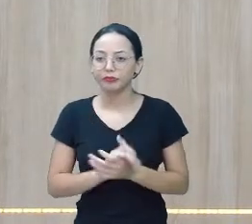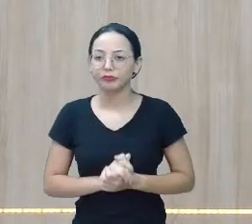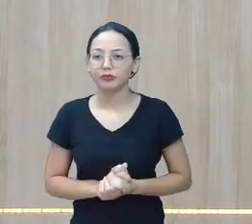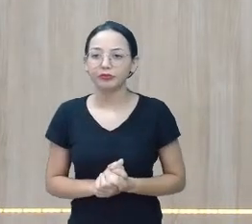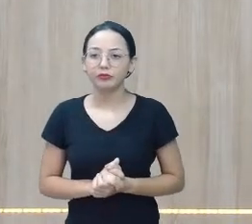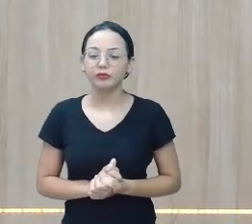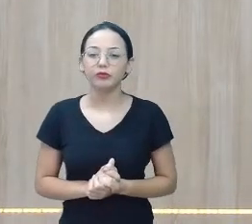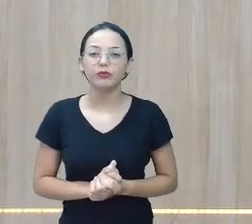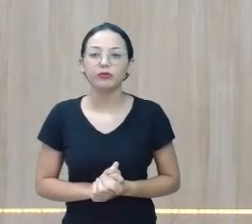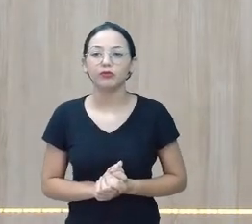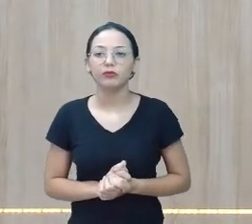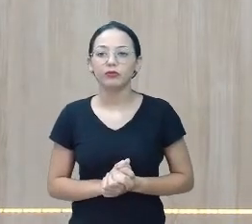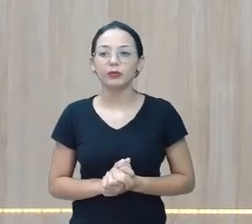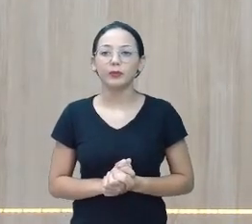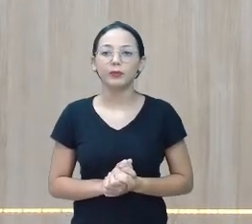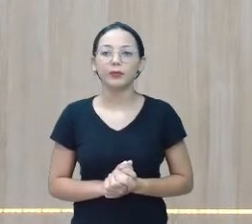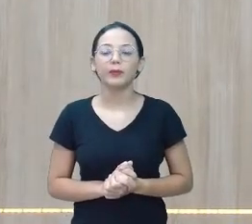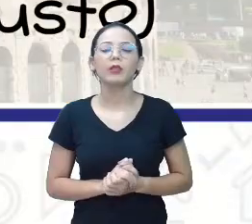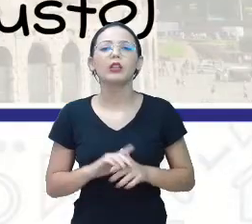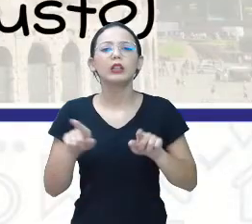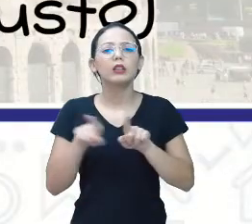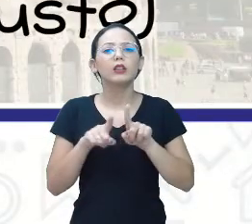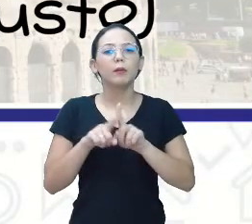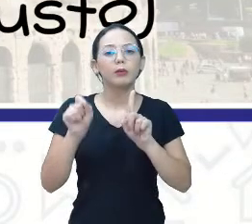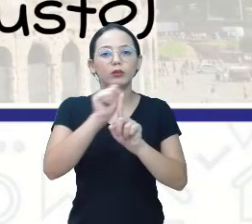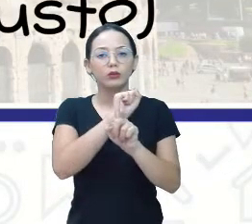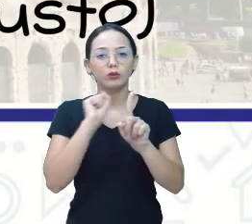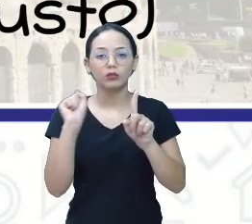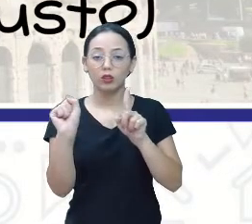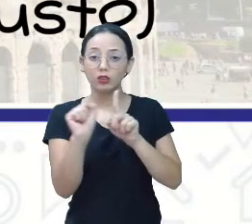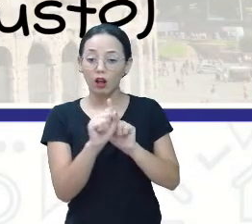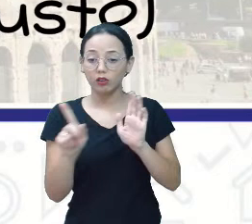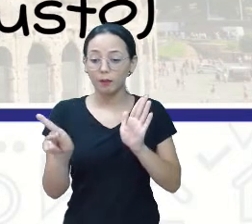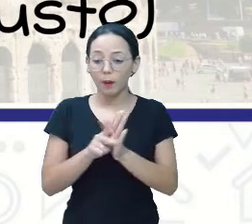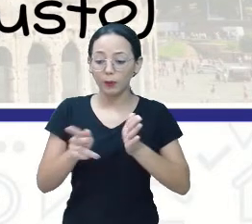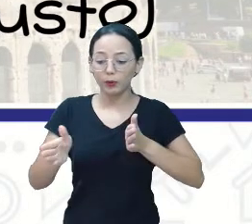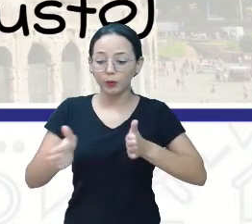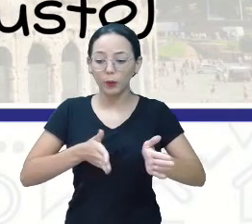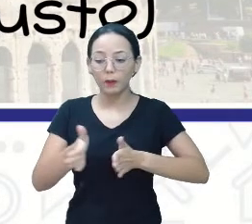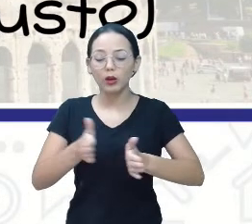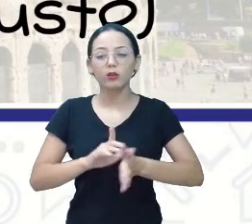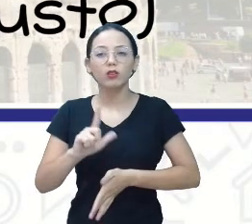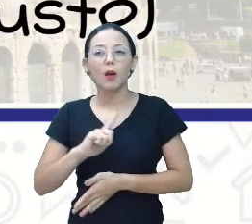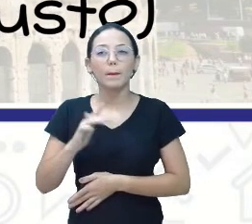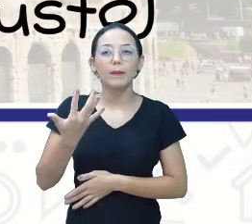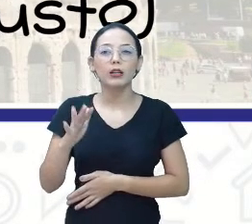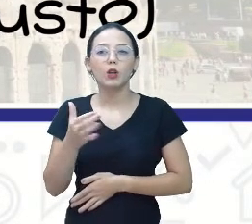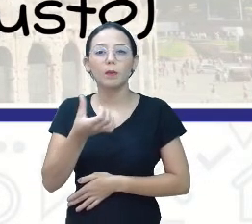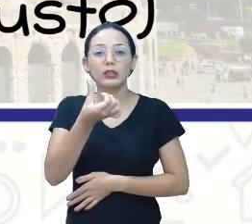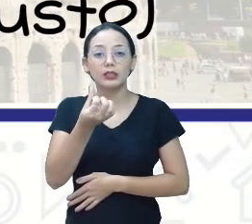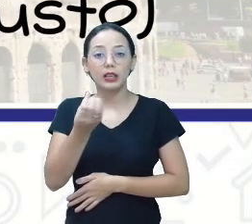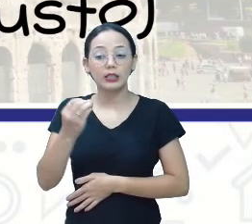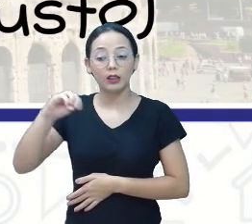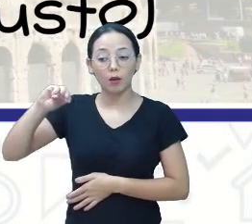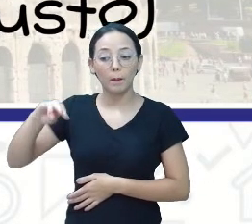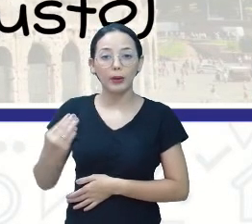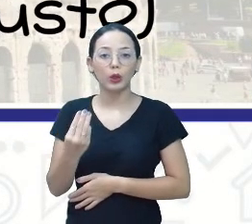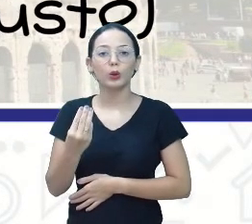Outra questão, a sociedade, né, nesse período, ela chegou a mais ou menos 60 milhões,